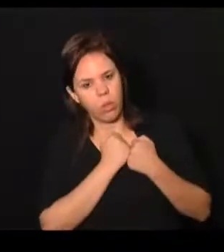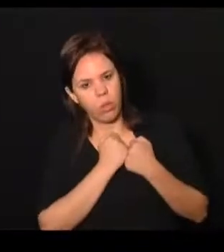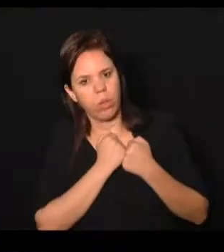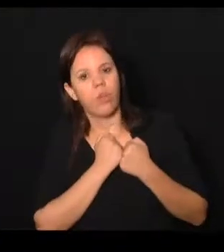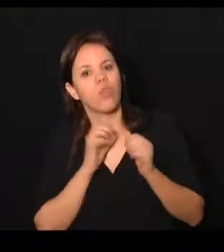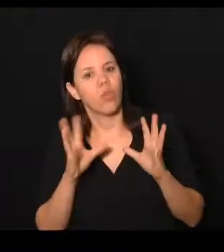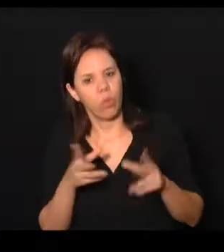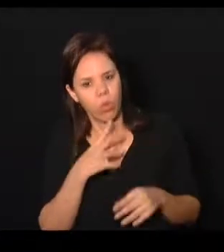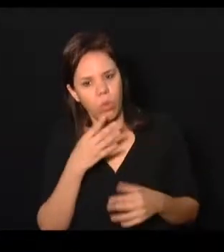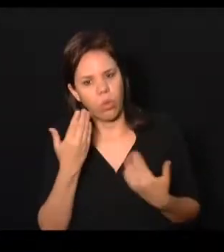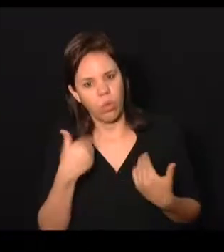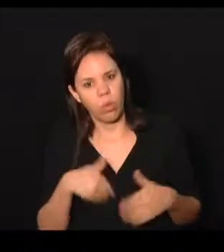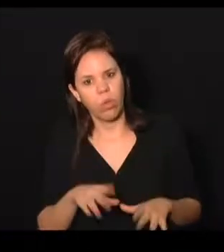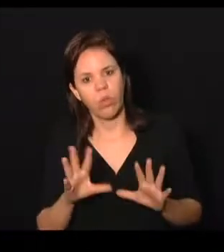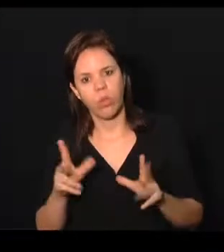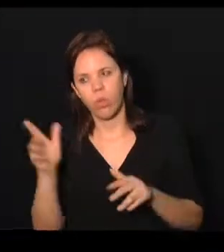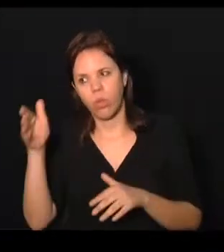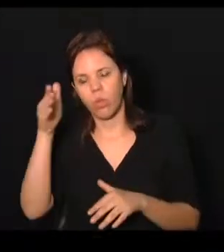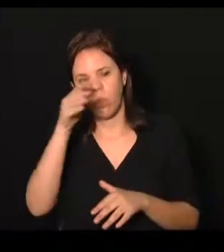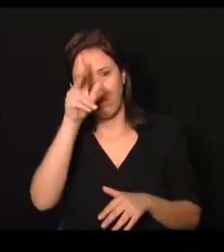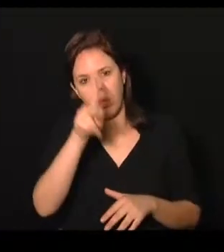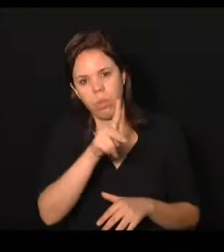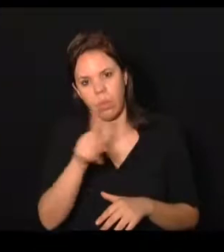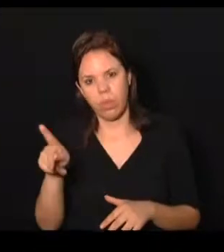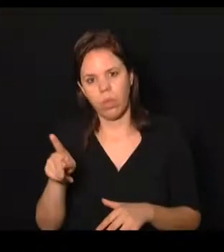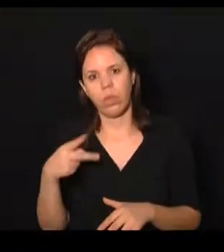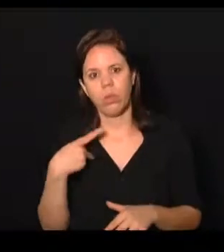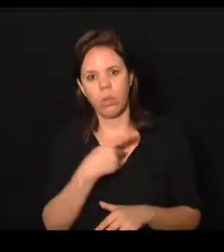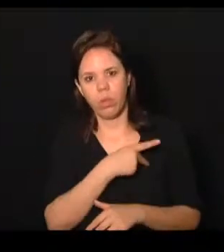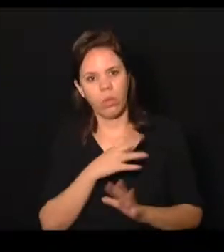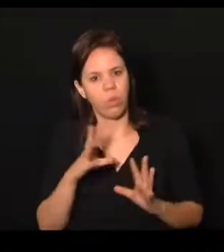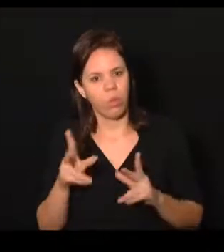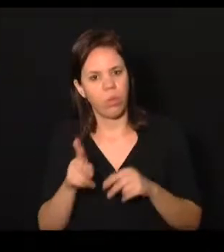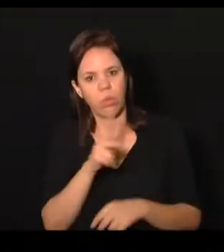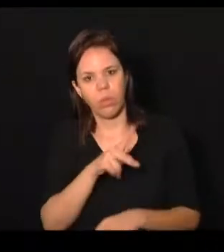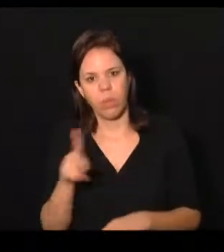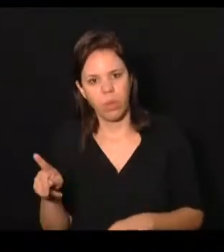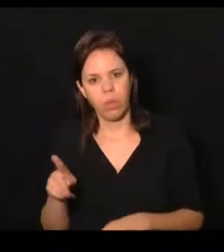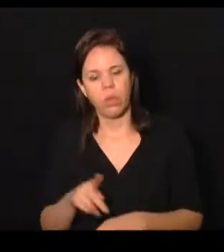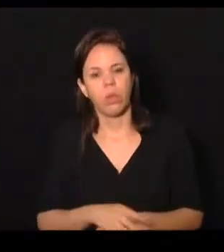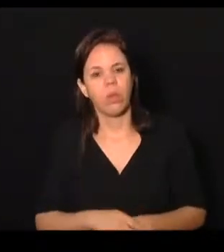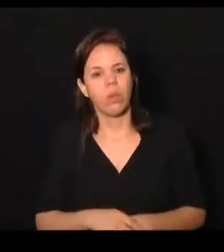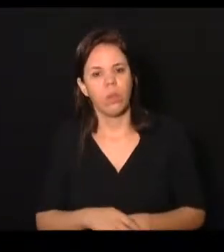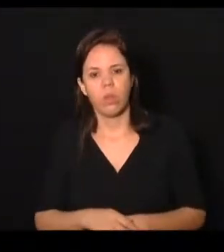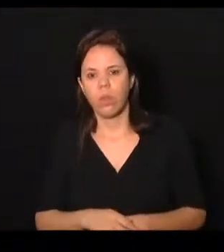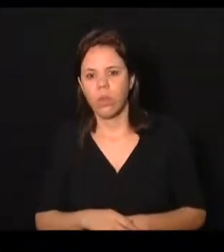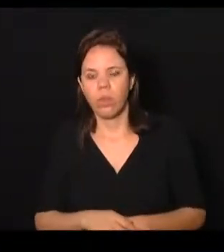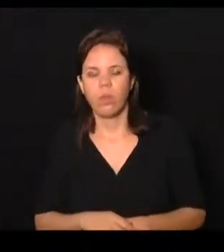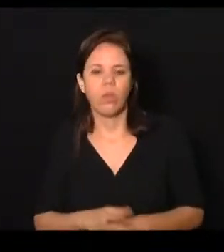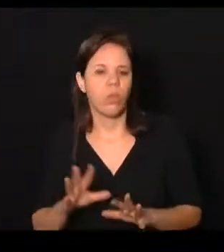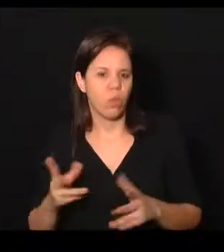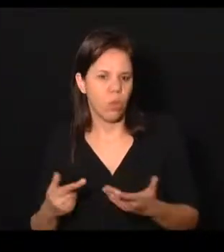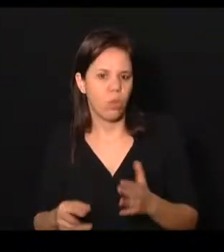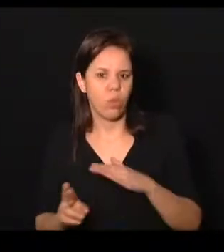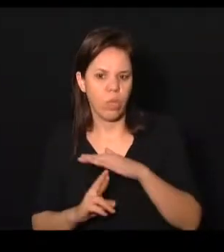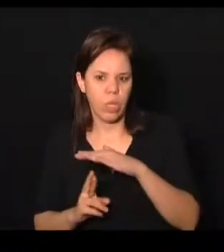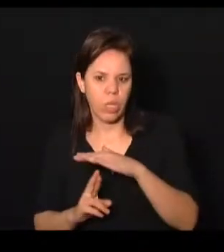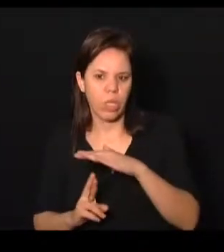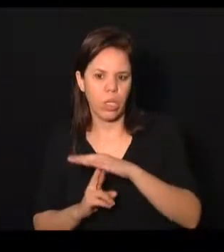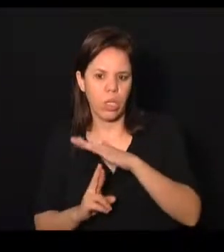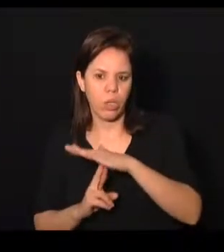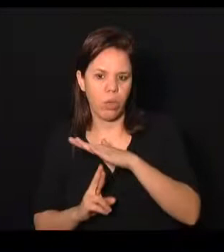todos me conhecem em todo lugar, os padres, bispos, pastores, professores, reitores, me recebem muito bem. Então, lá também não me